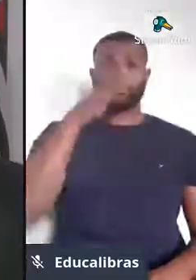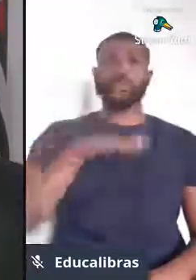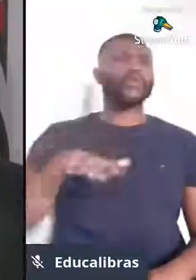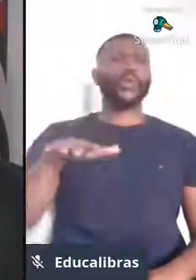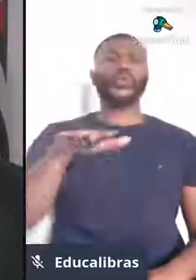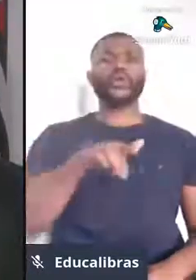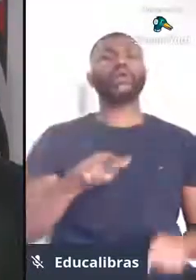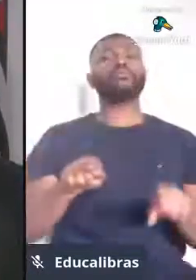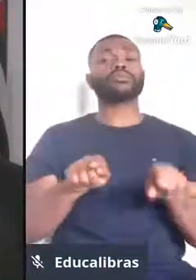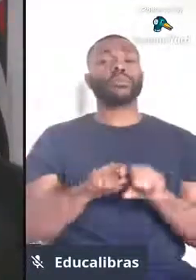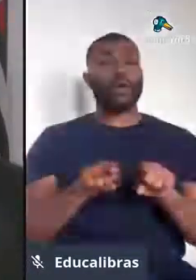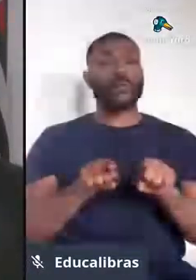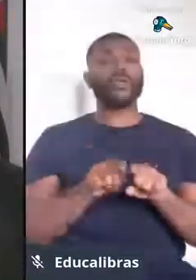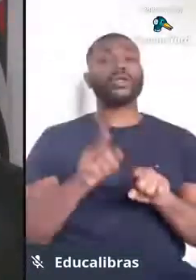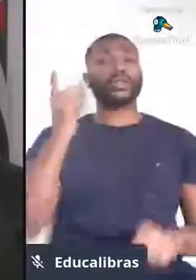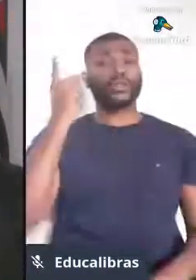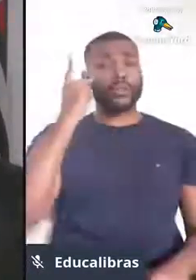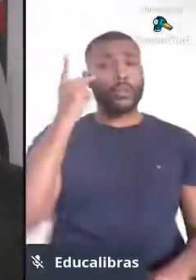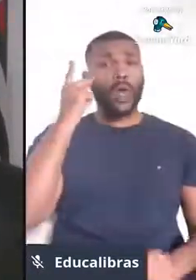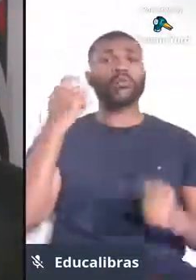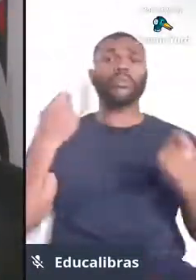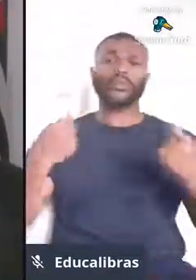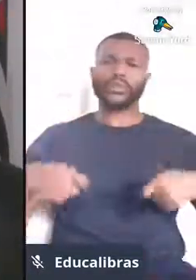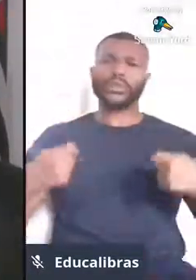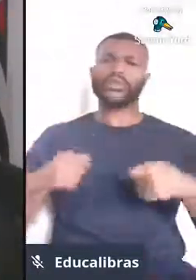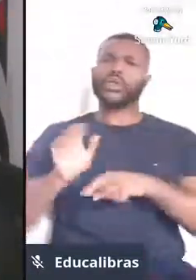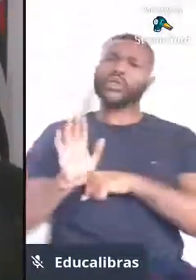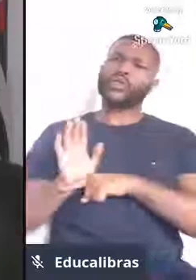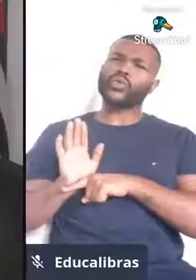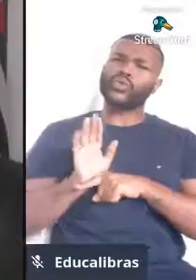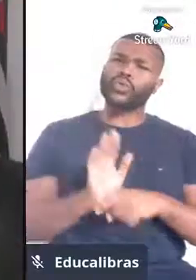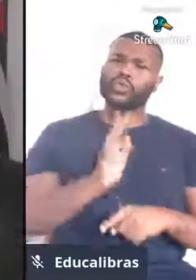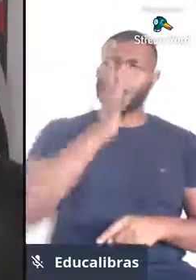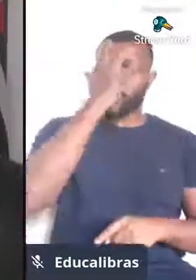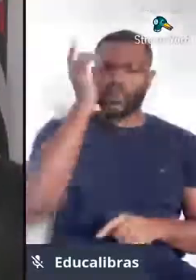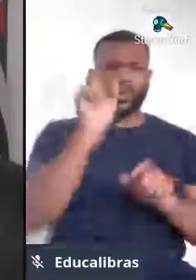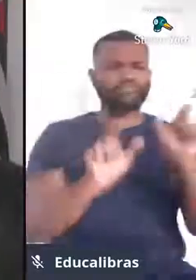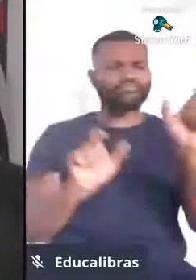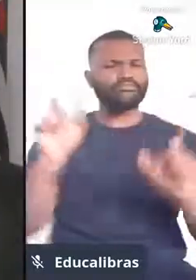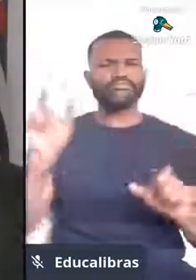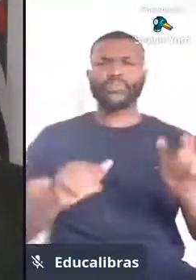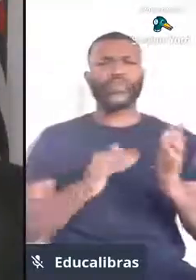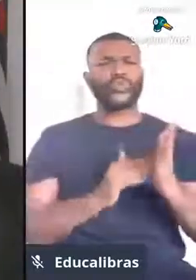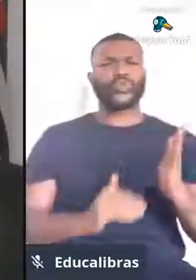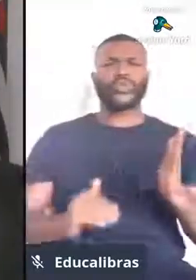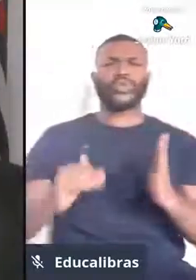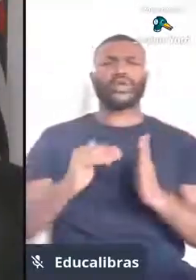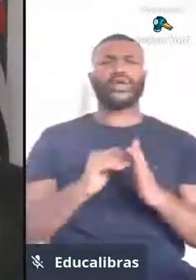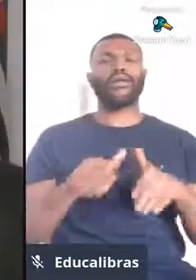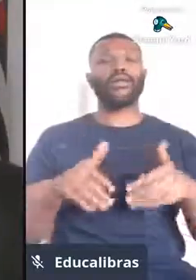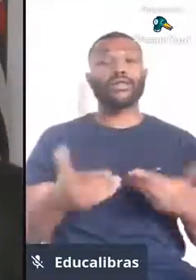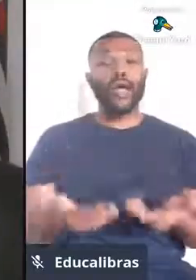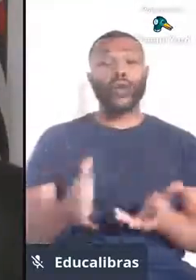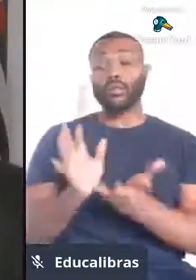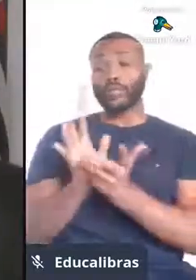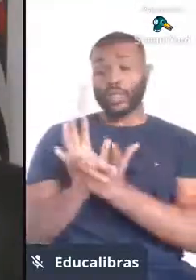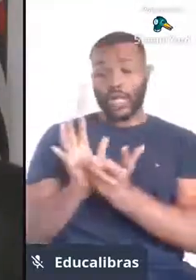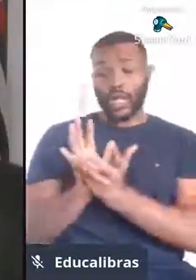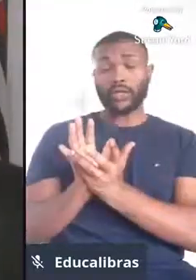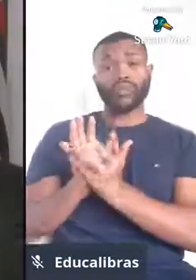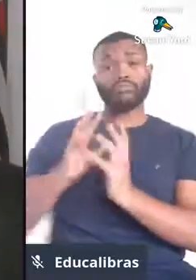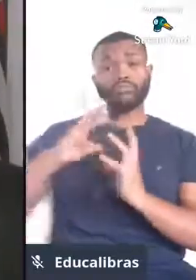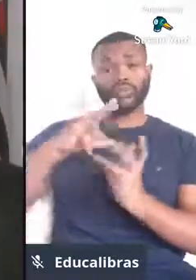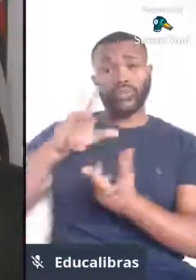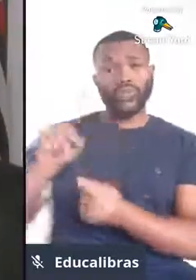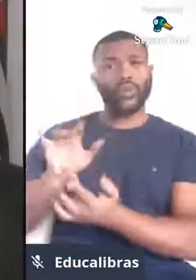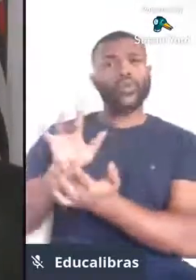também São Paulo precisa da ajuda de todos os paulistanos nesse momento. Então, para a comunidade internacional, que a gente tinha um contato muito próximo, a gente